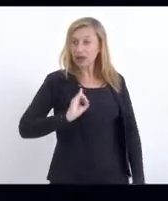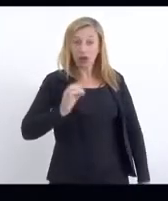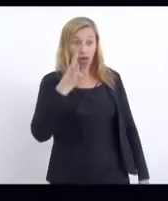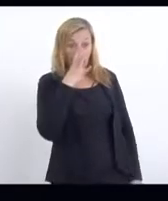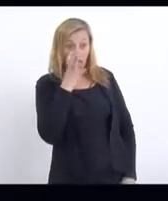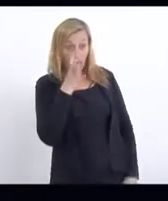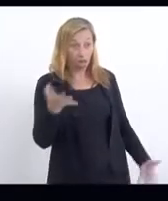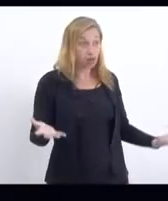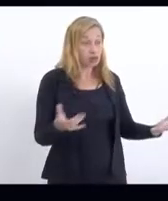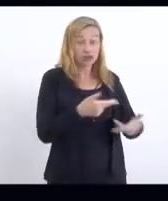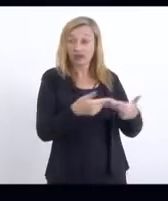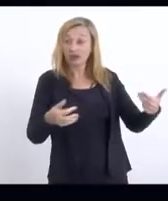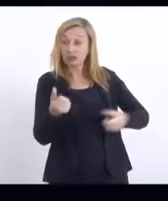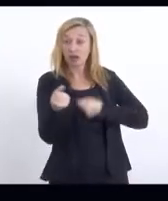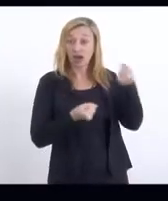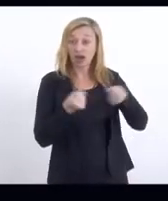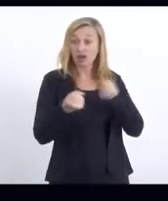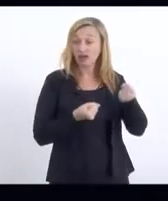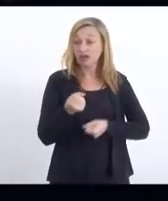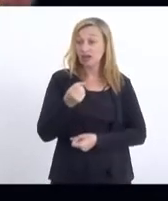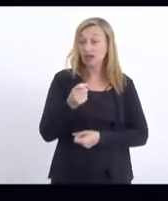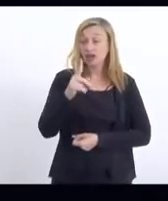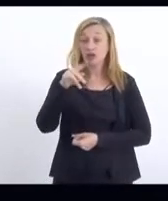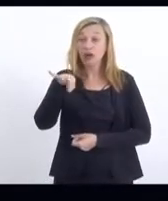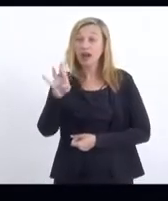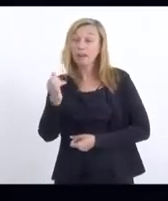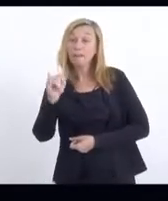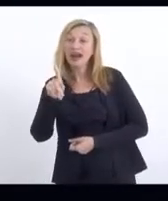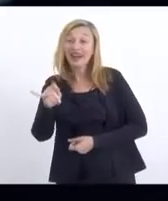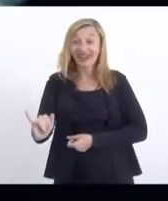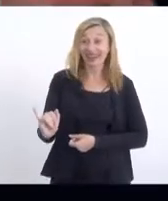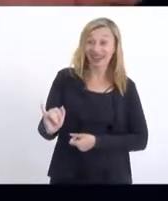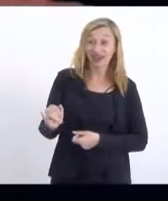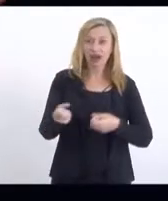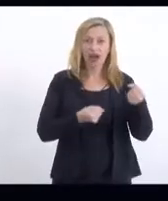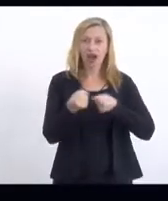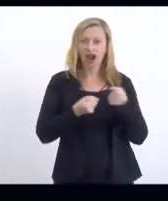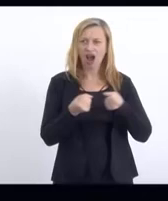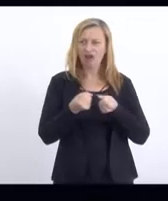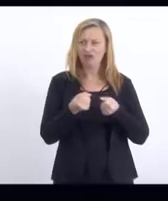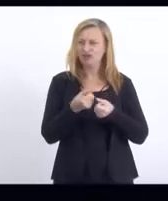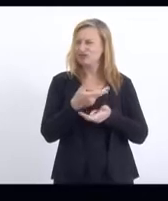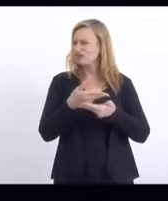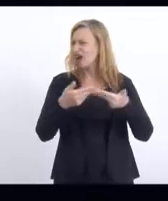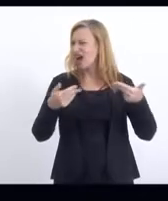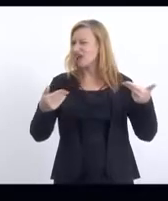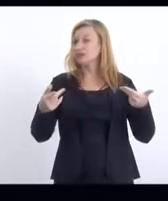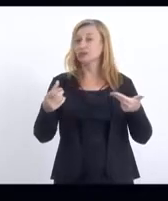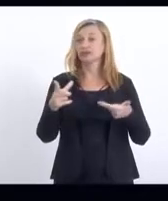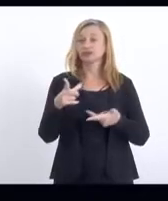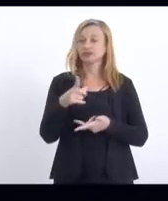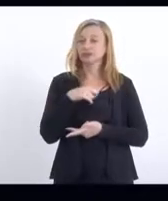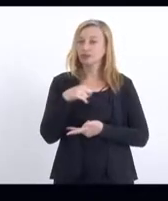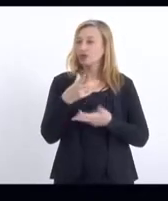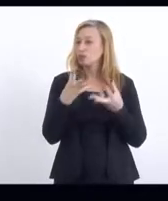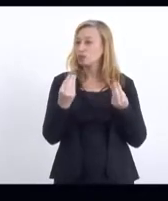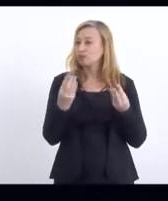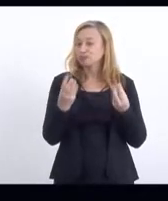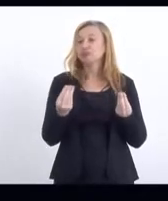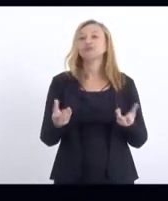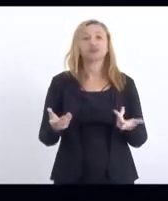de ver tanto carro de Guarapari. Nunca vi. Passa aqui, tem carro de Guarapari para todo lado, parece que Guarapari é